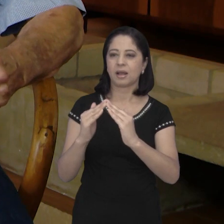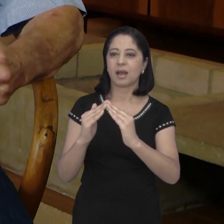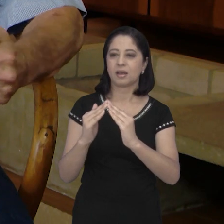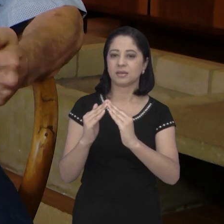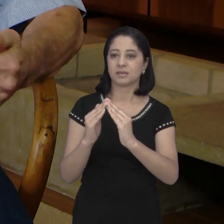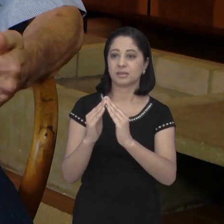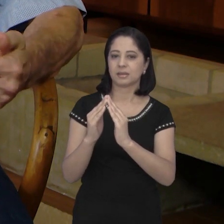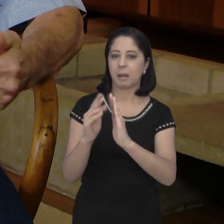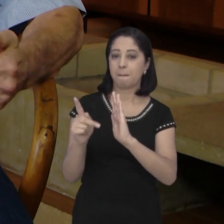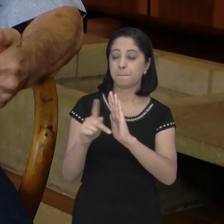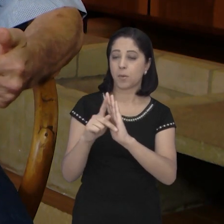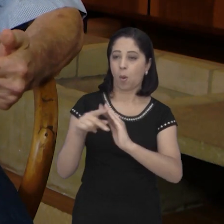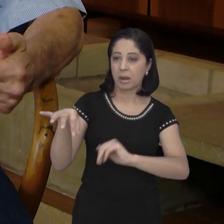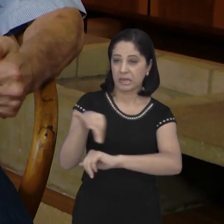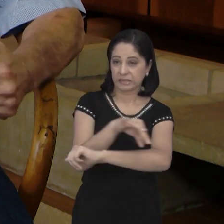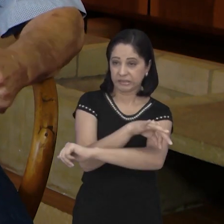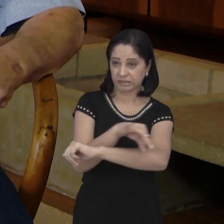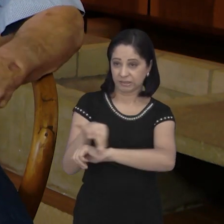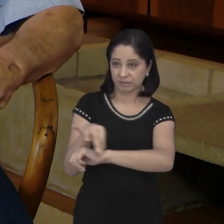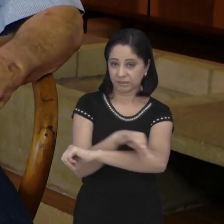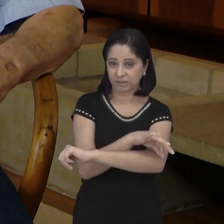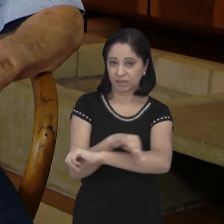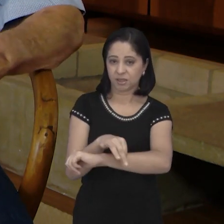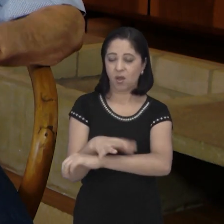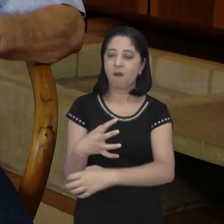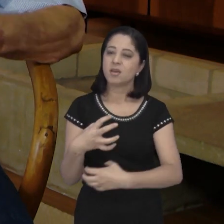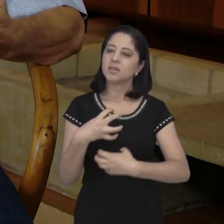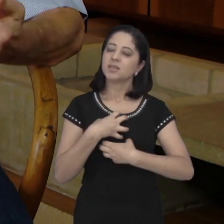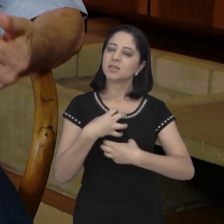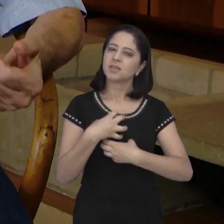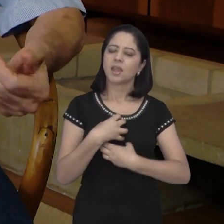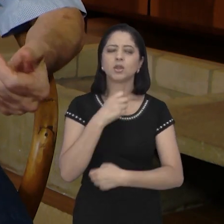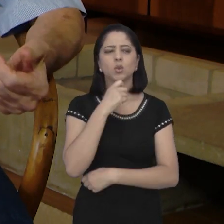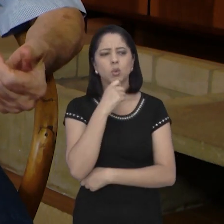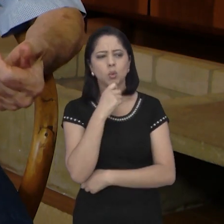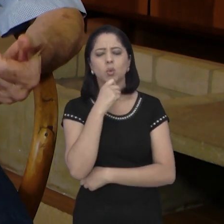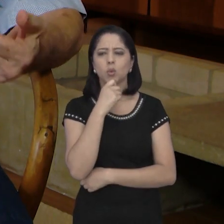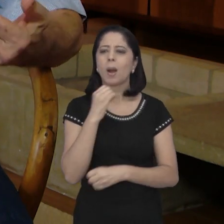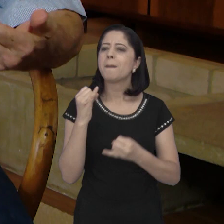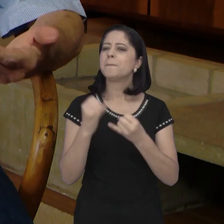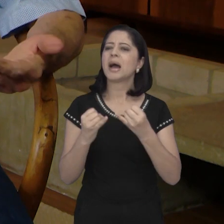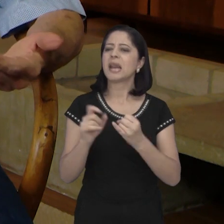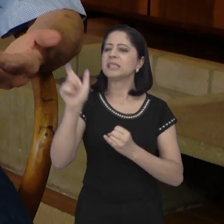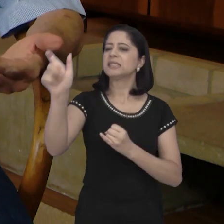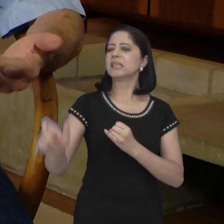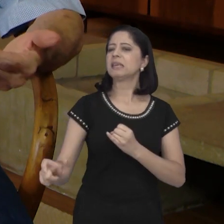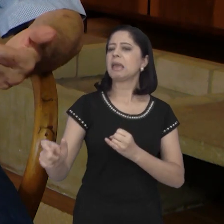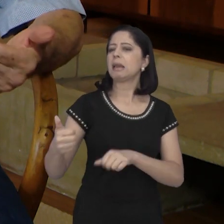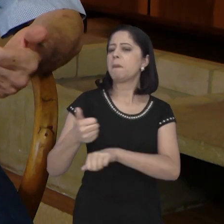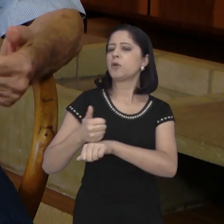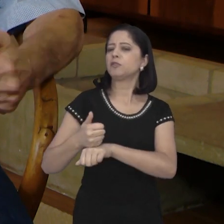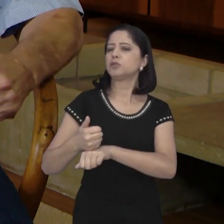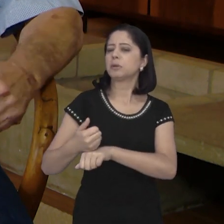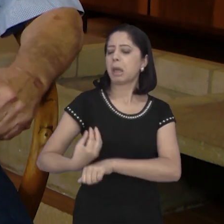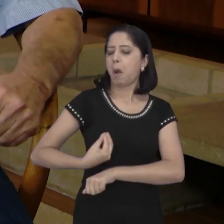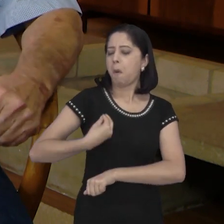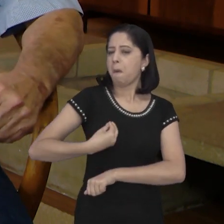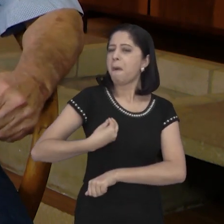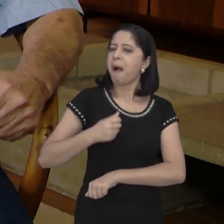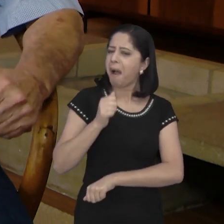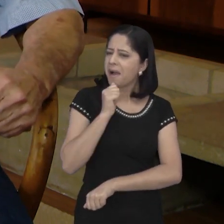Os elementos que a gente encontra aqui, que me inspirariam a fazer outros